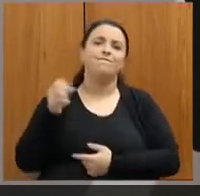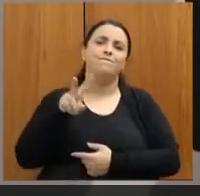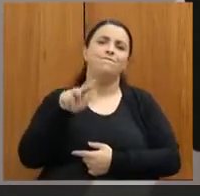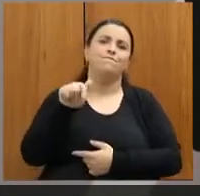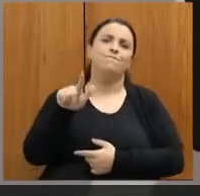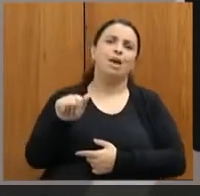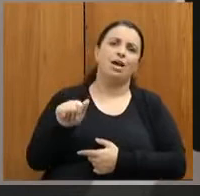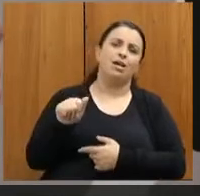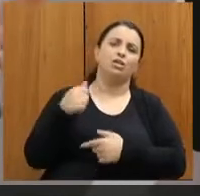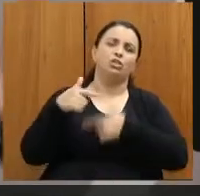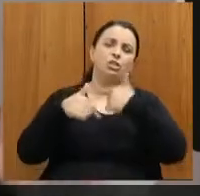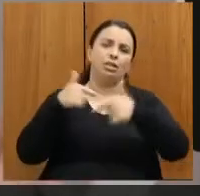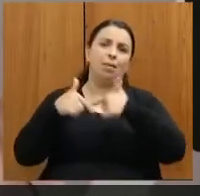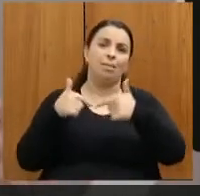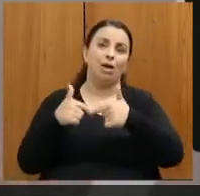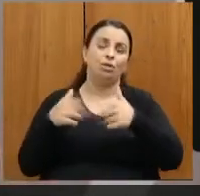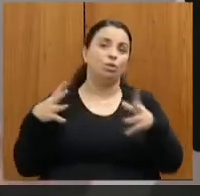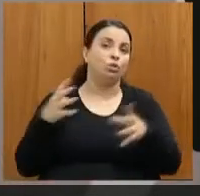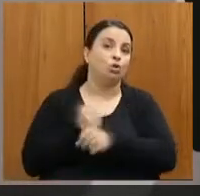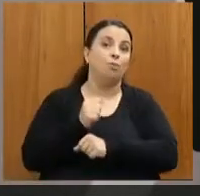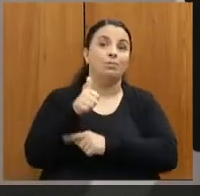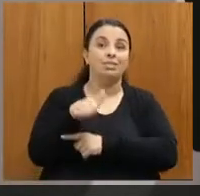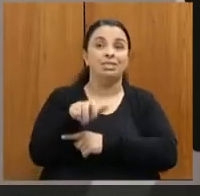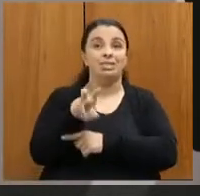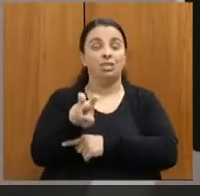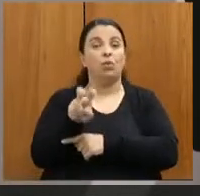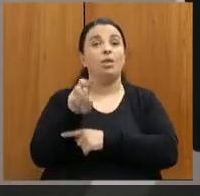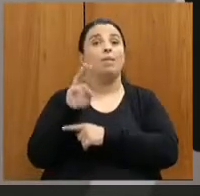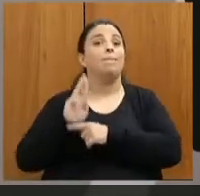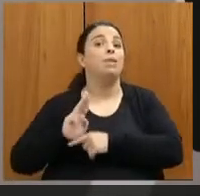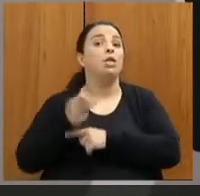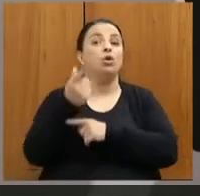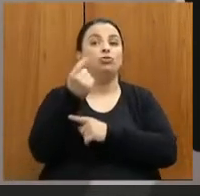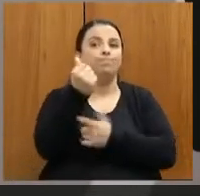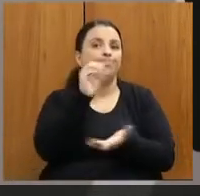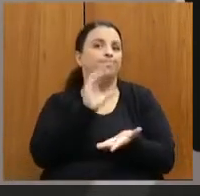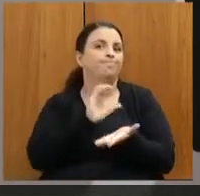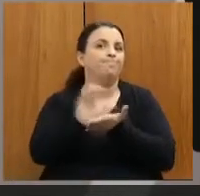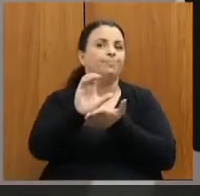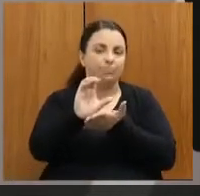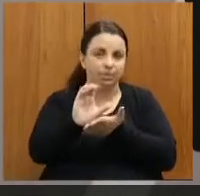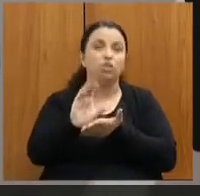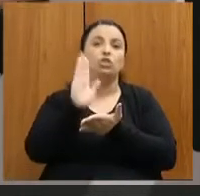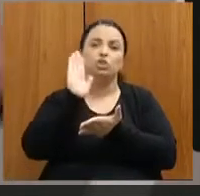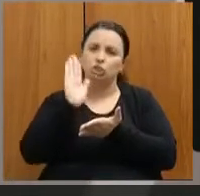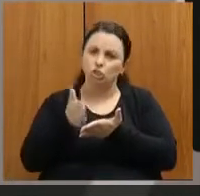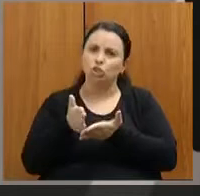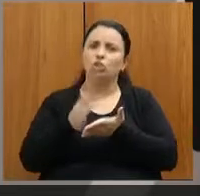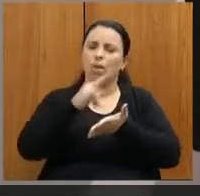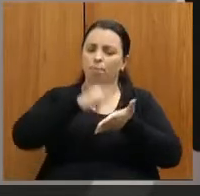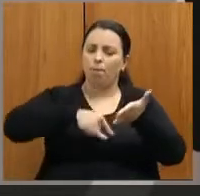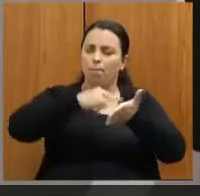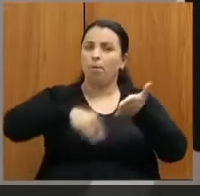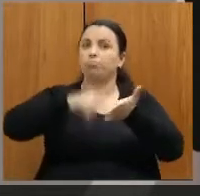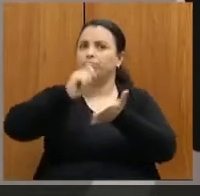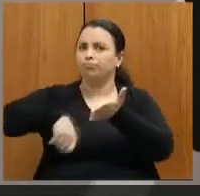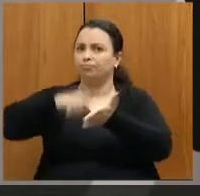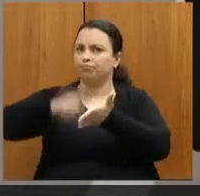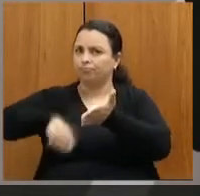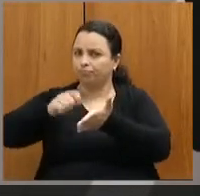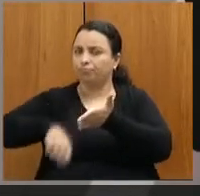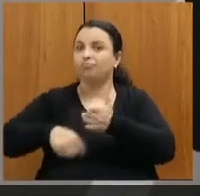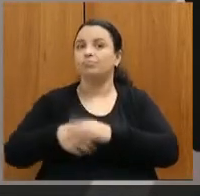do 150 milhões já investi que está sendo investido eu estou aí com protocolos assinados Inclusive eu mesmo